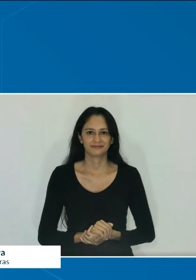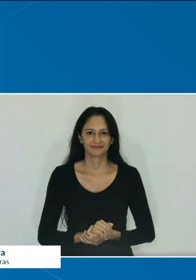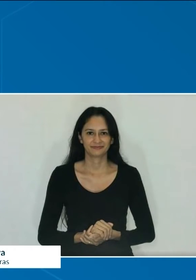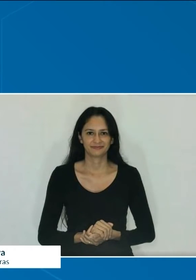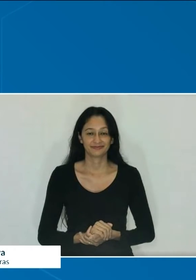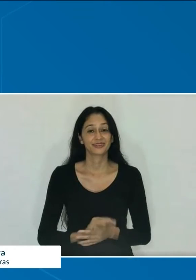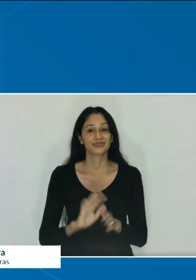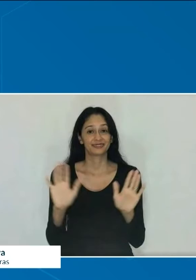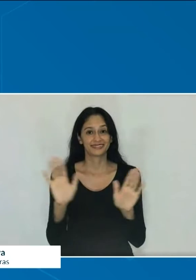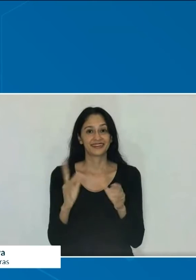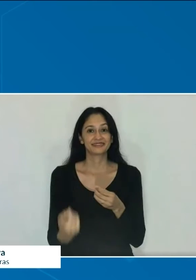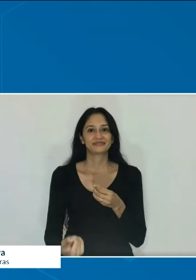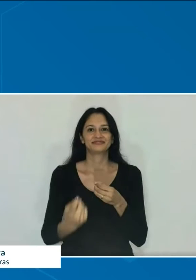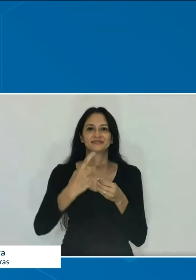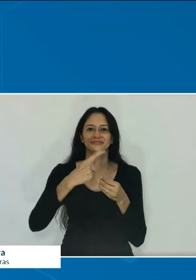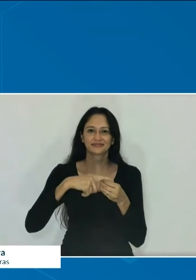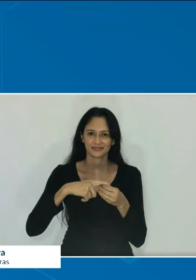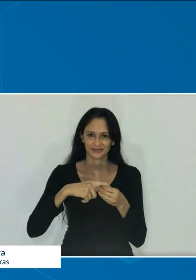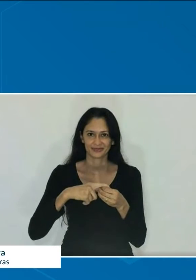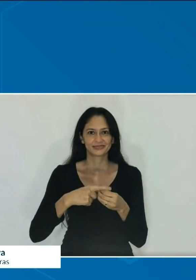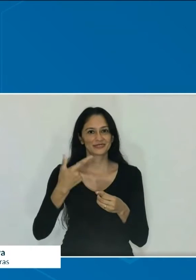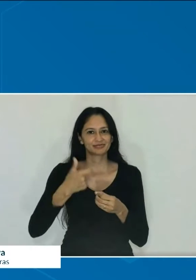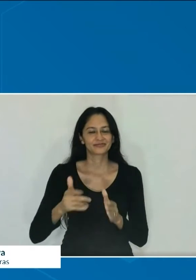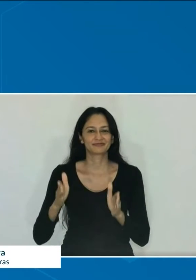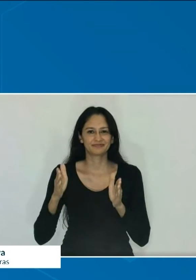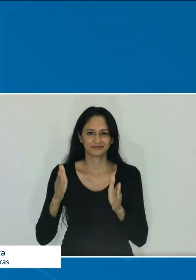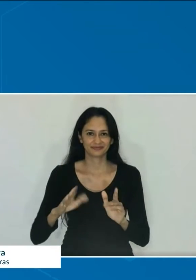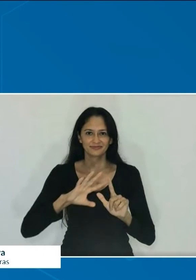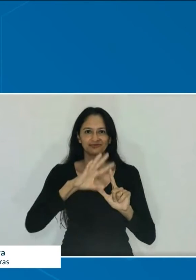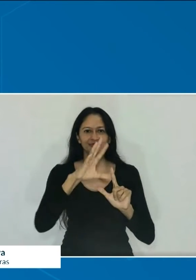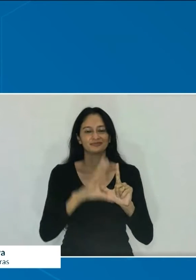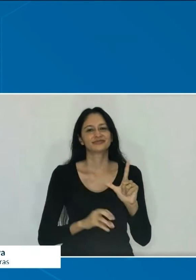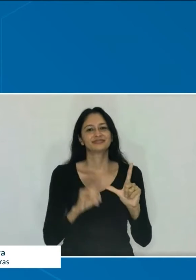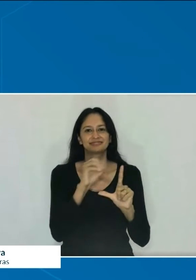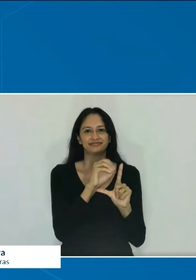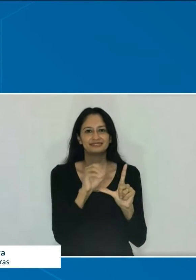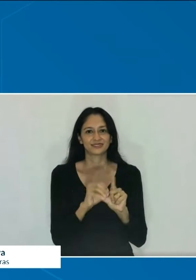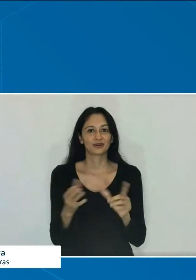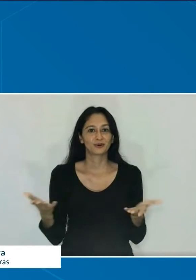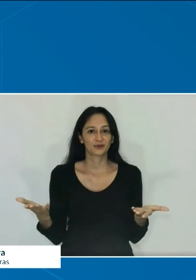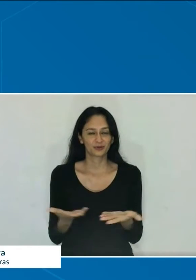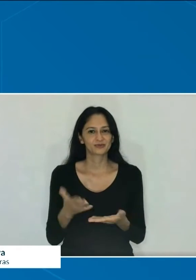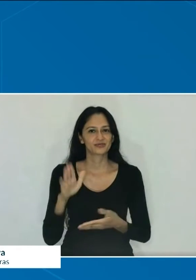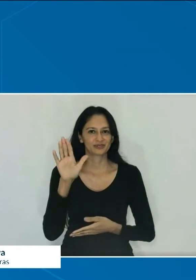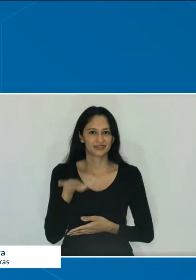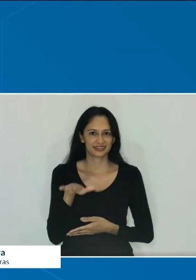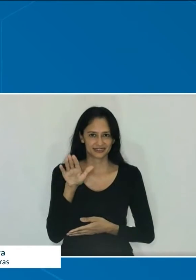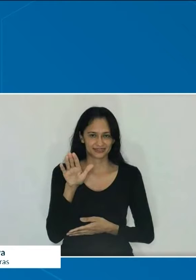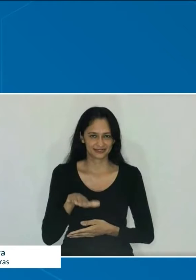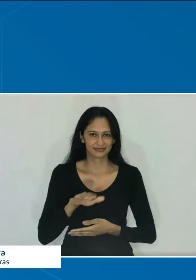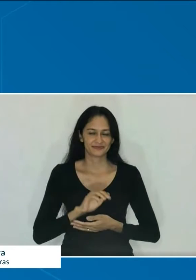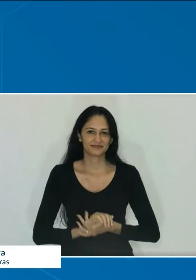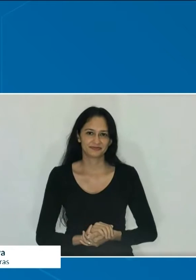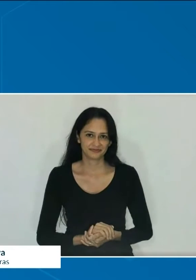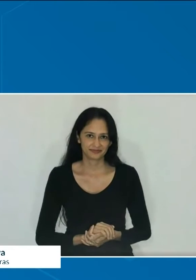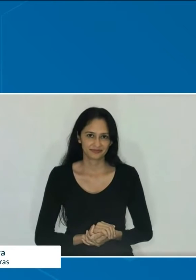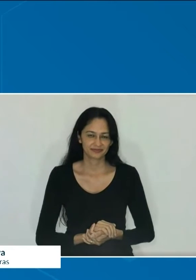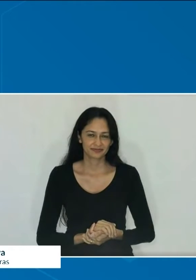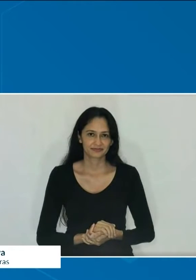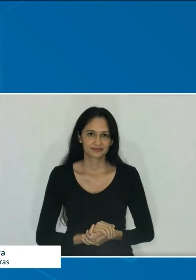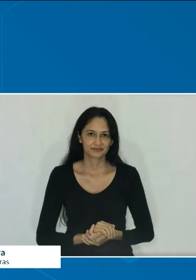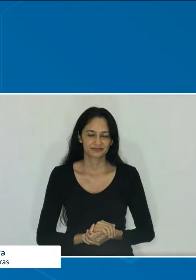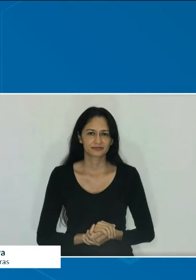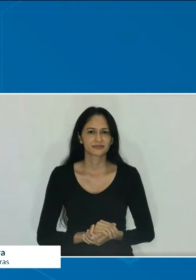Olá, estamos de volta com o segundo bloco do Mundo UFG nesta tarde. Estamos falando sobre os problemas